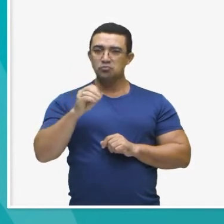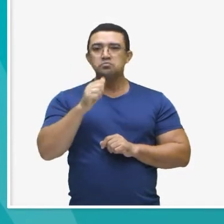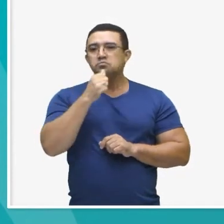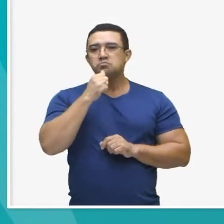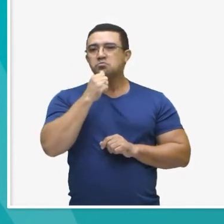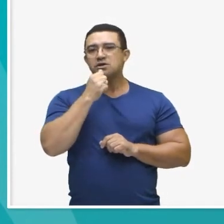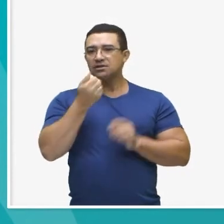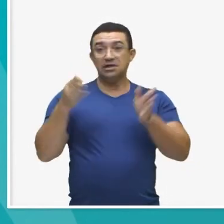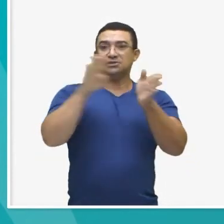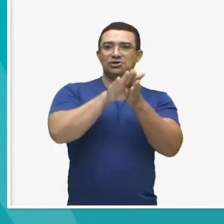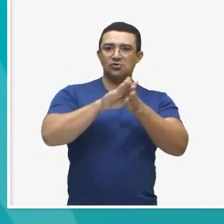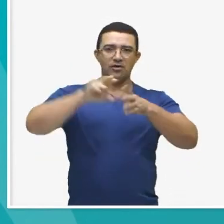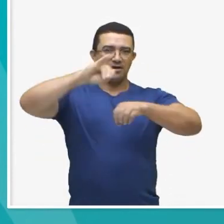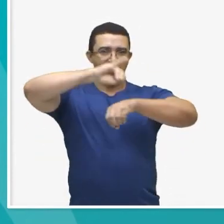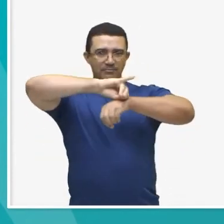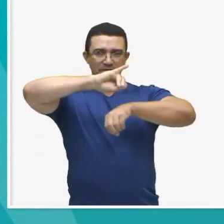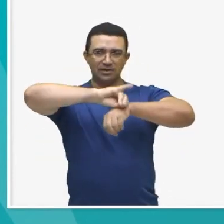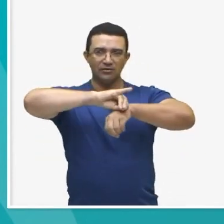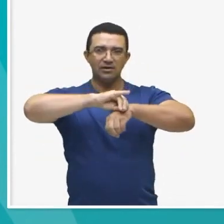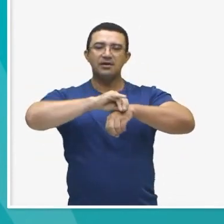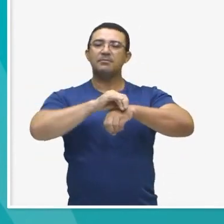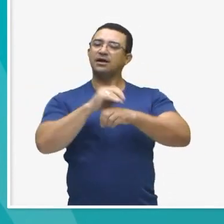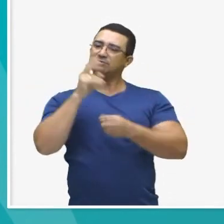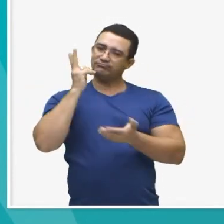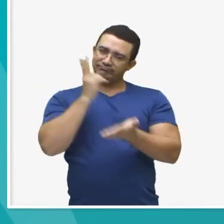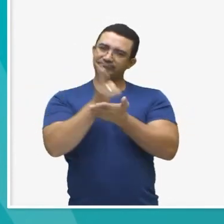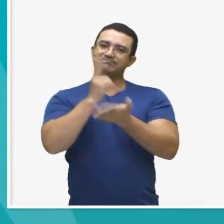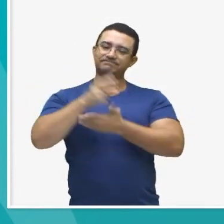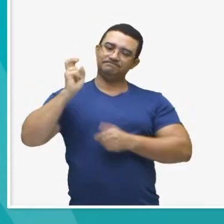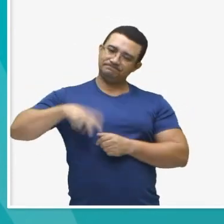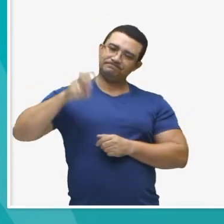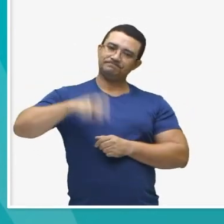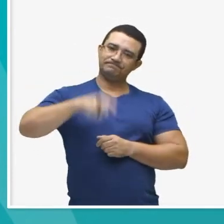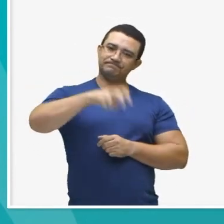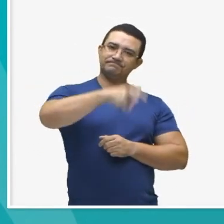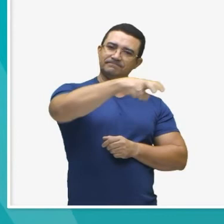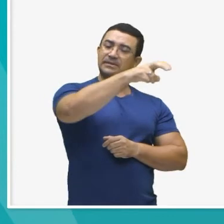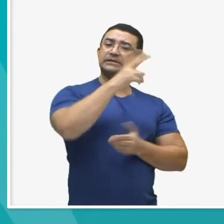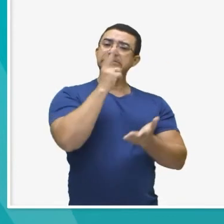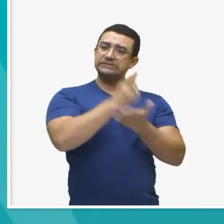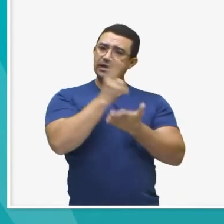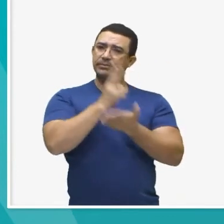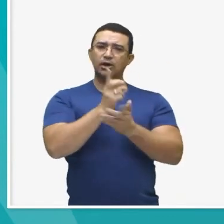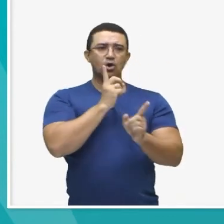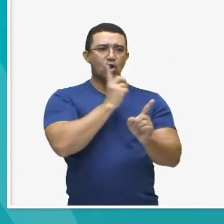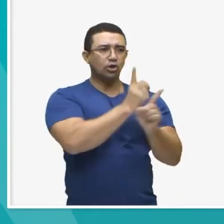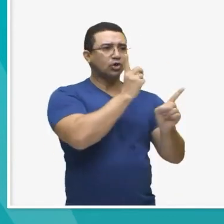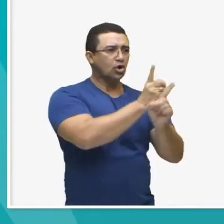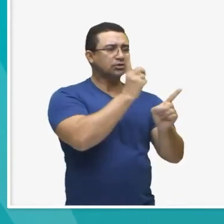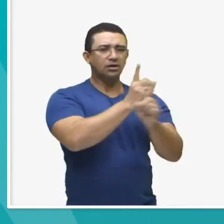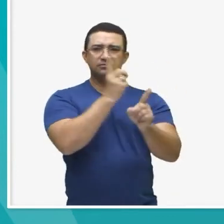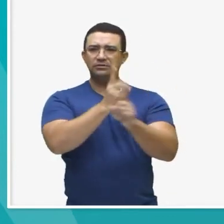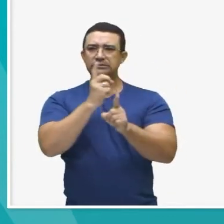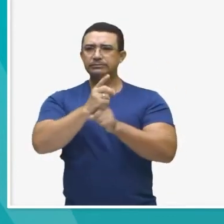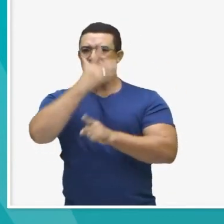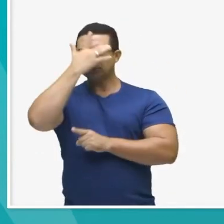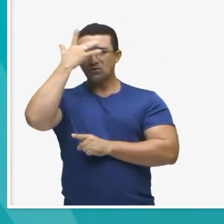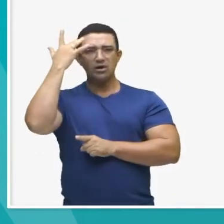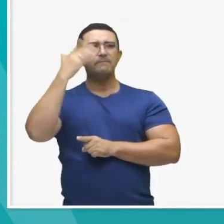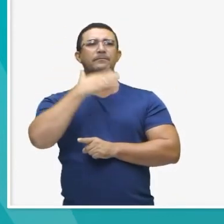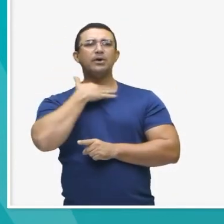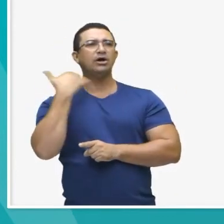disse, são mortes de diferentes naturezas. E uma morte diferente de imaginar, mas que é retratada no